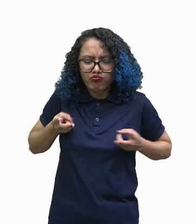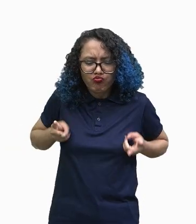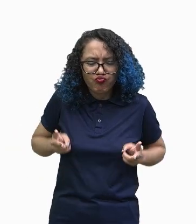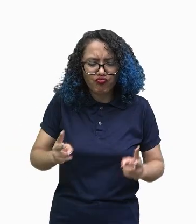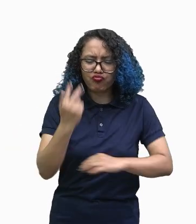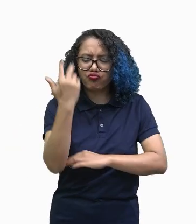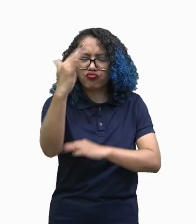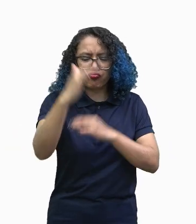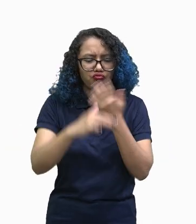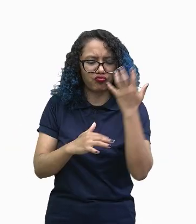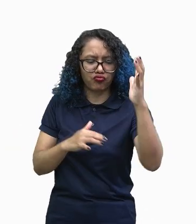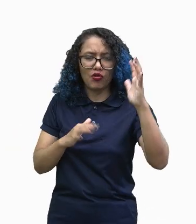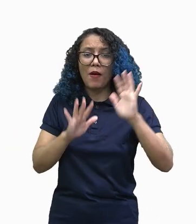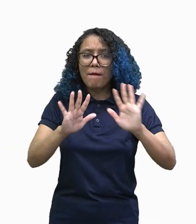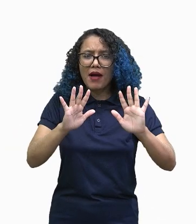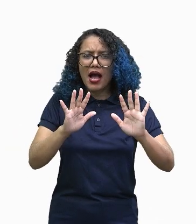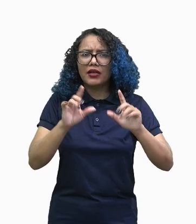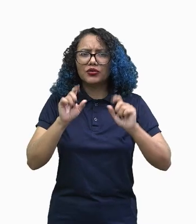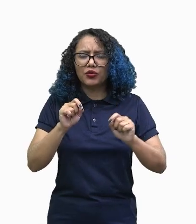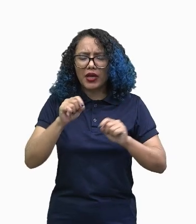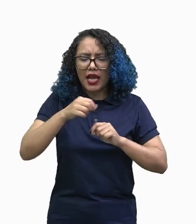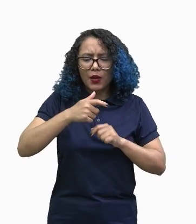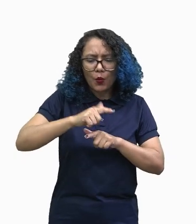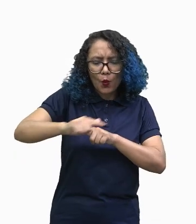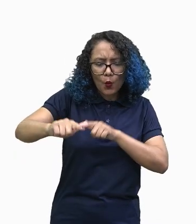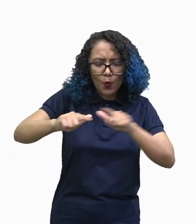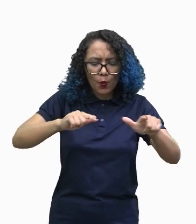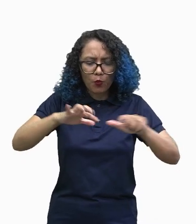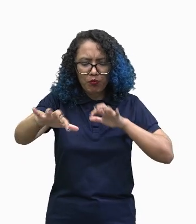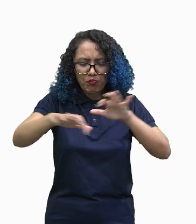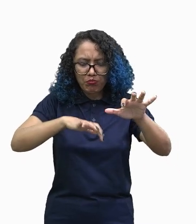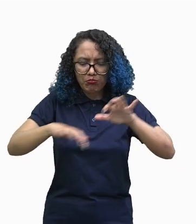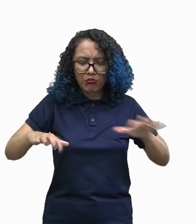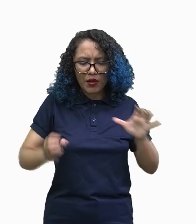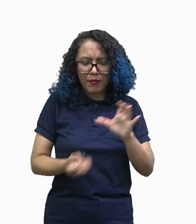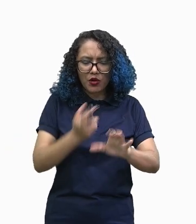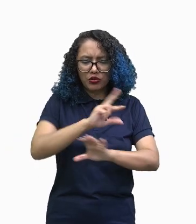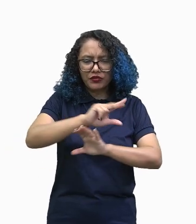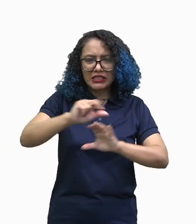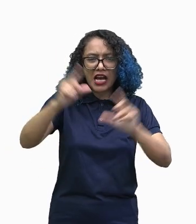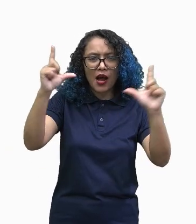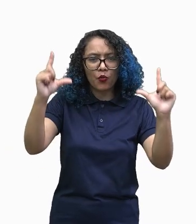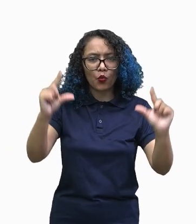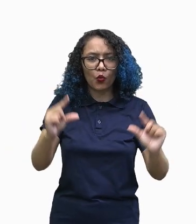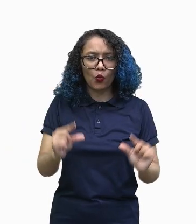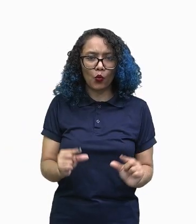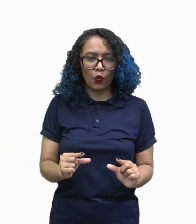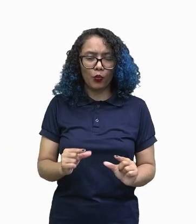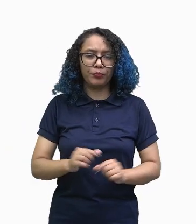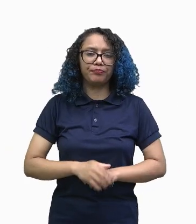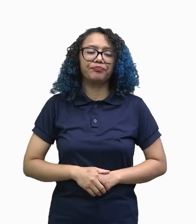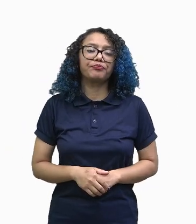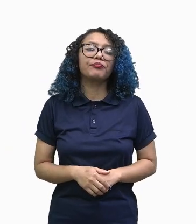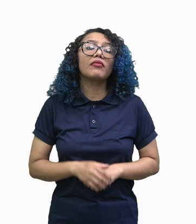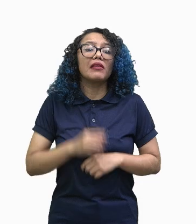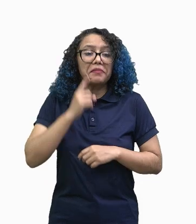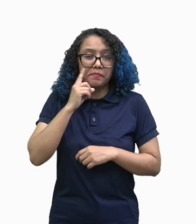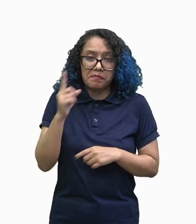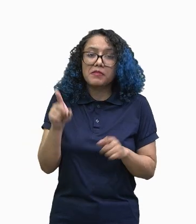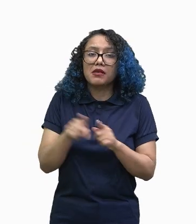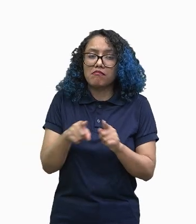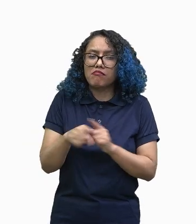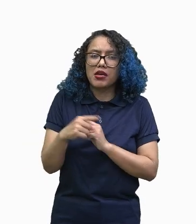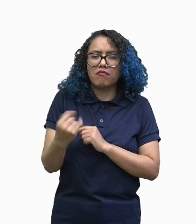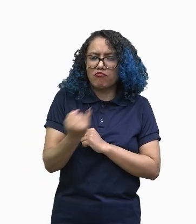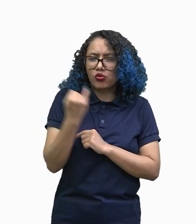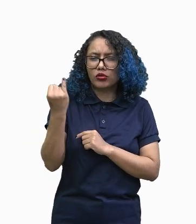isolando espécies e reduzindo a biodiversidade da região. É legal, Yara, comentar isso daí, porque quando,